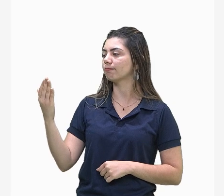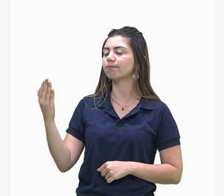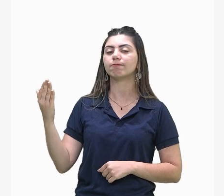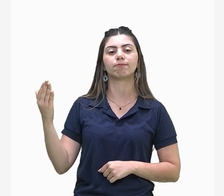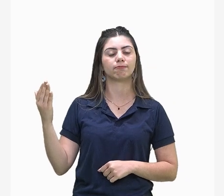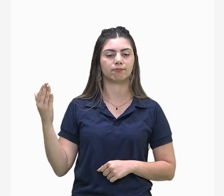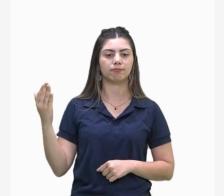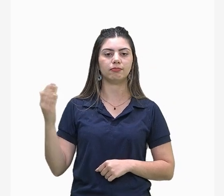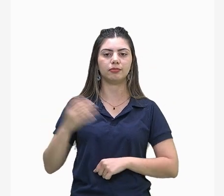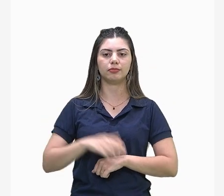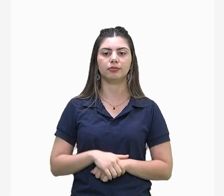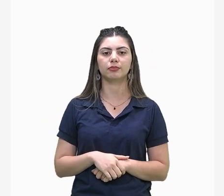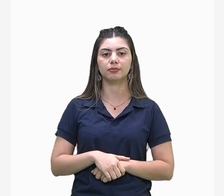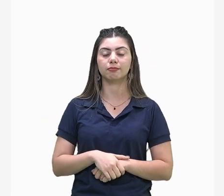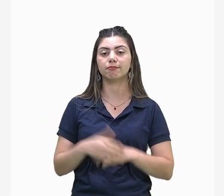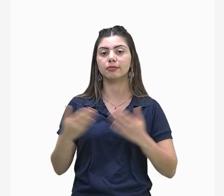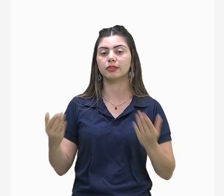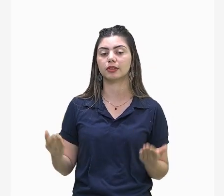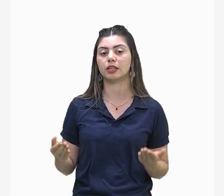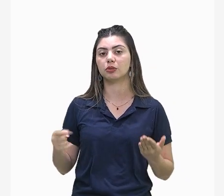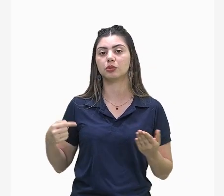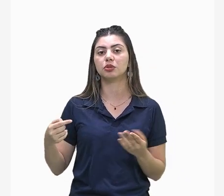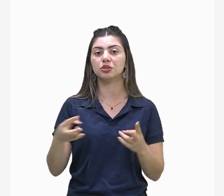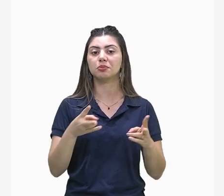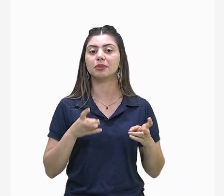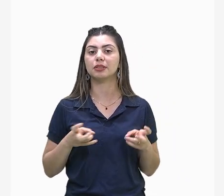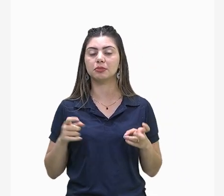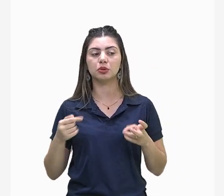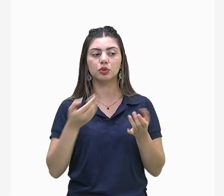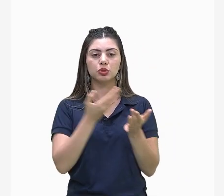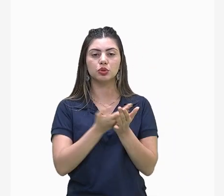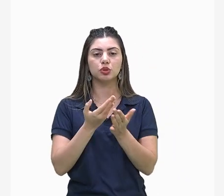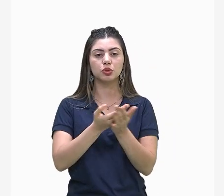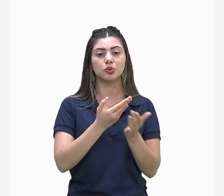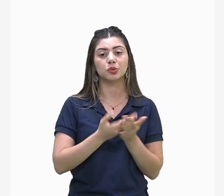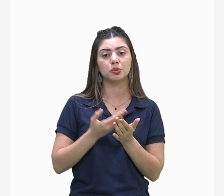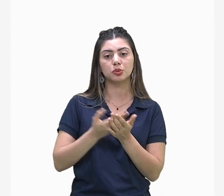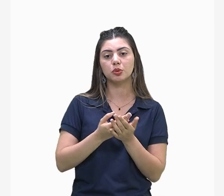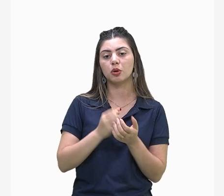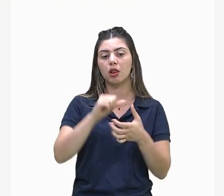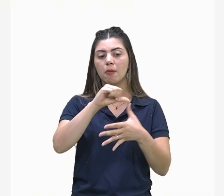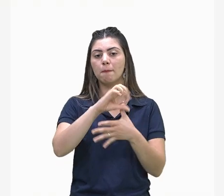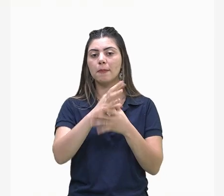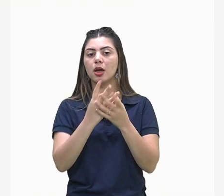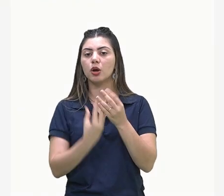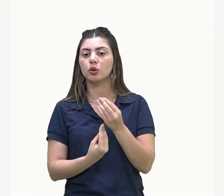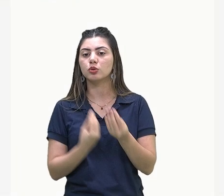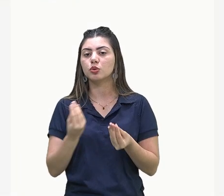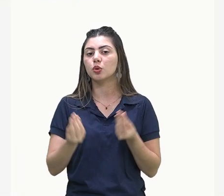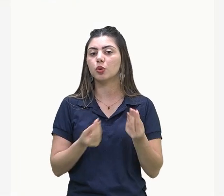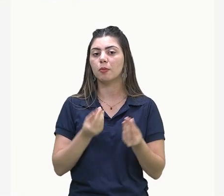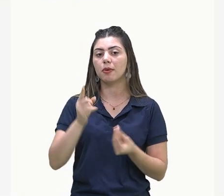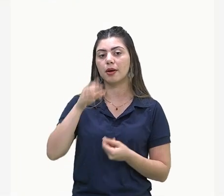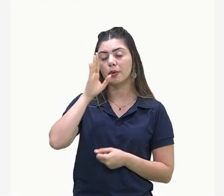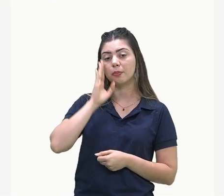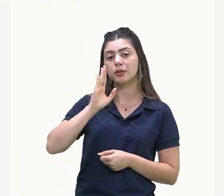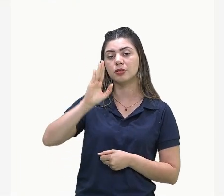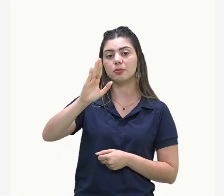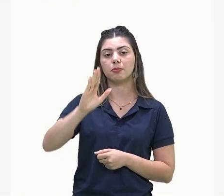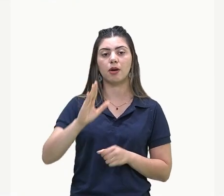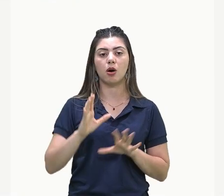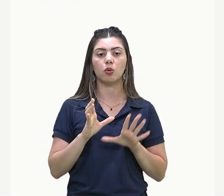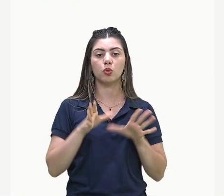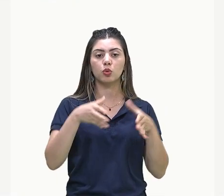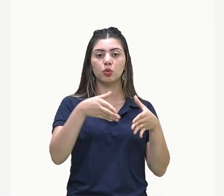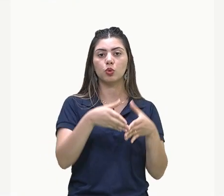atual do Mercosul, a gente vai verificar que ainda é considerado o principal bloco